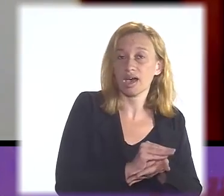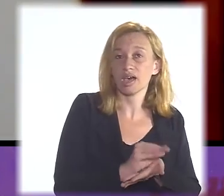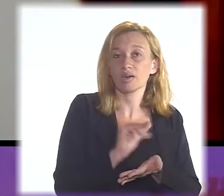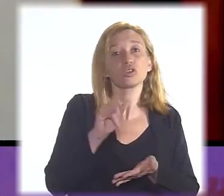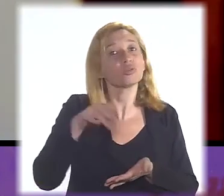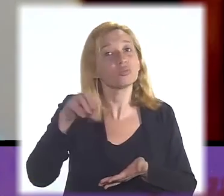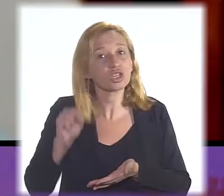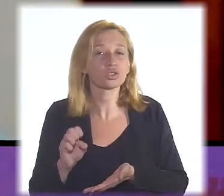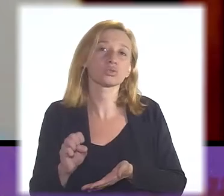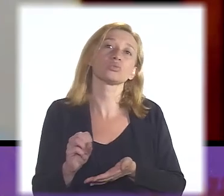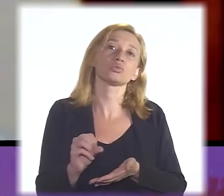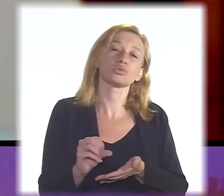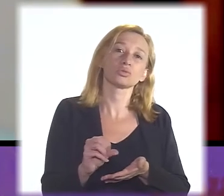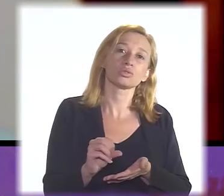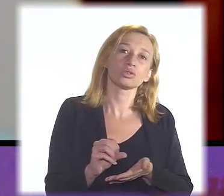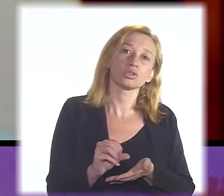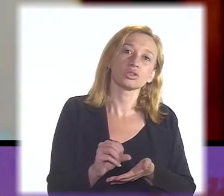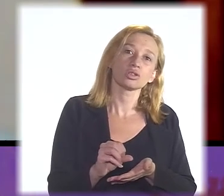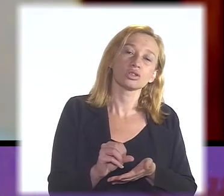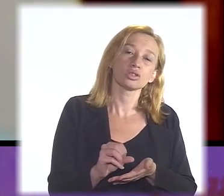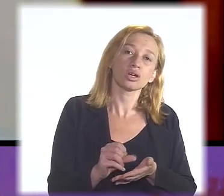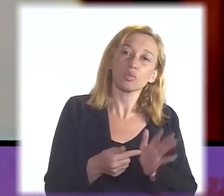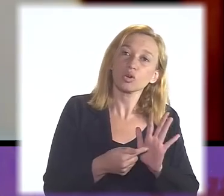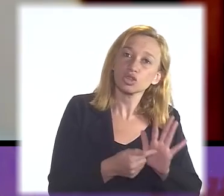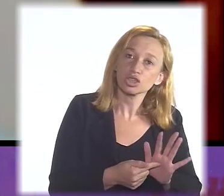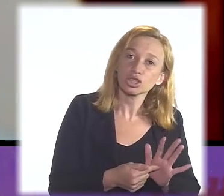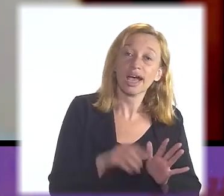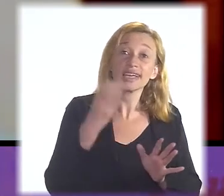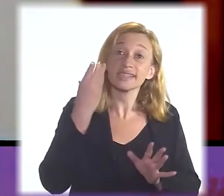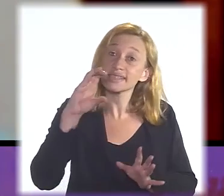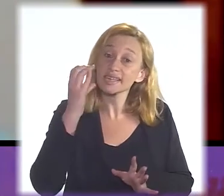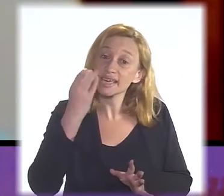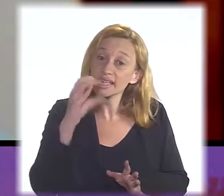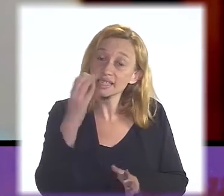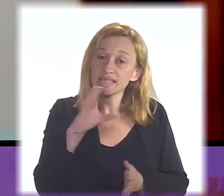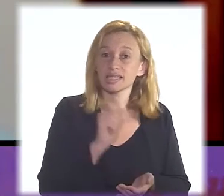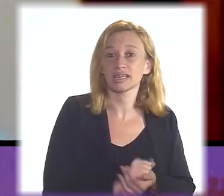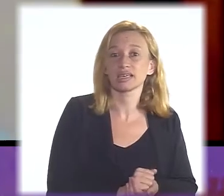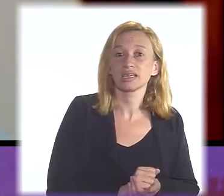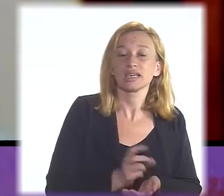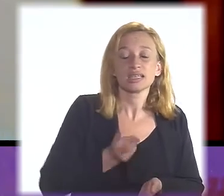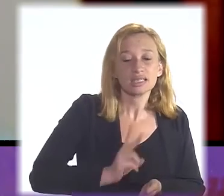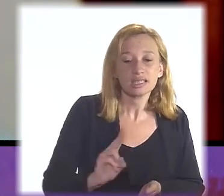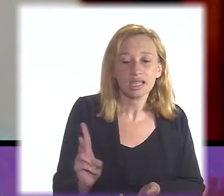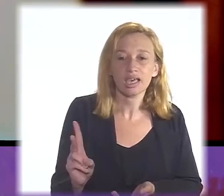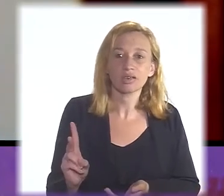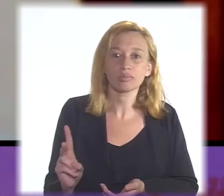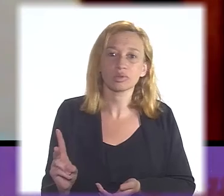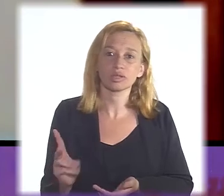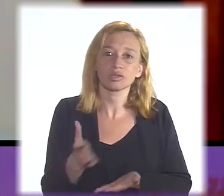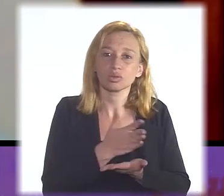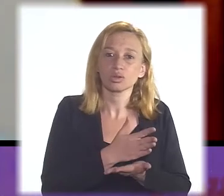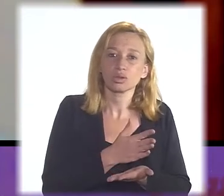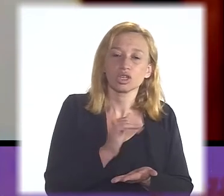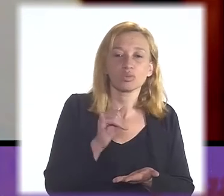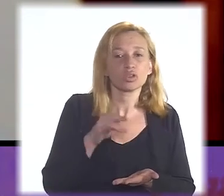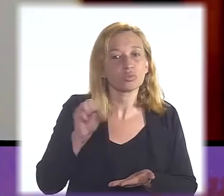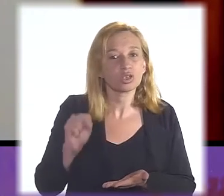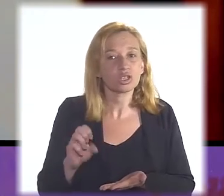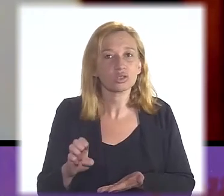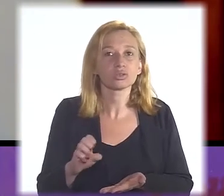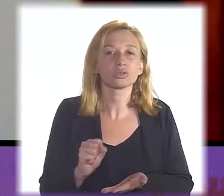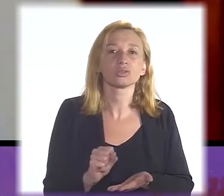o iluminismo. O iluminismo está em xeque, ou seja, a ciência. A ciência sempre foi... A partir